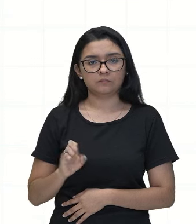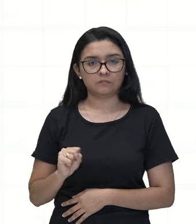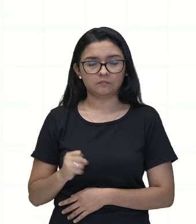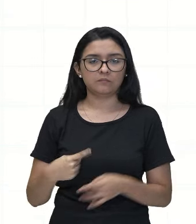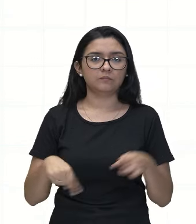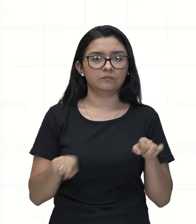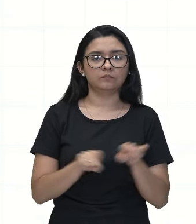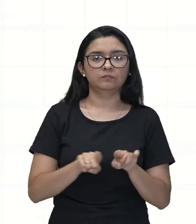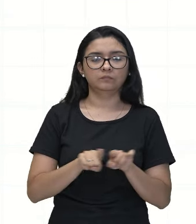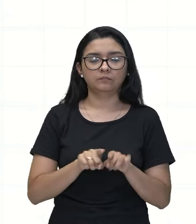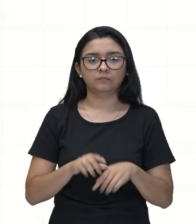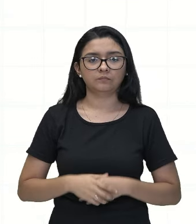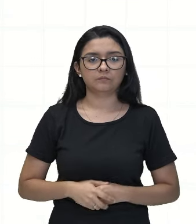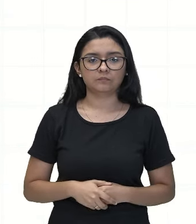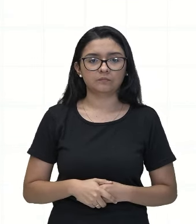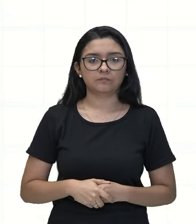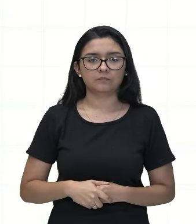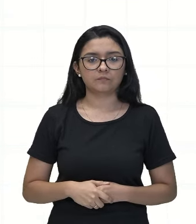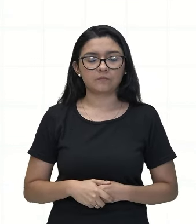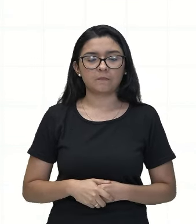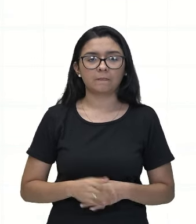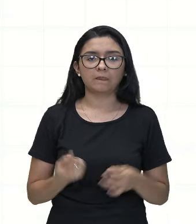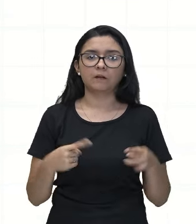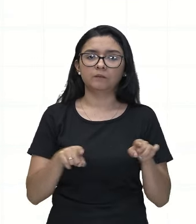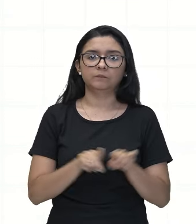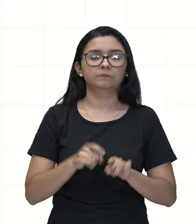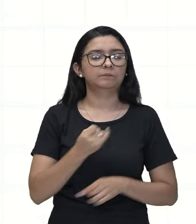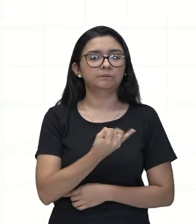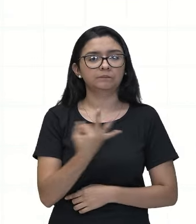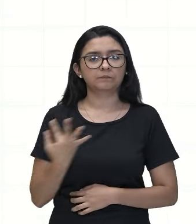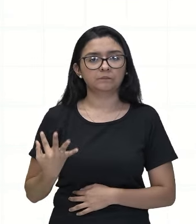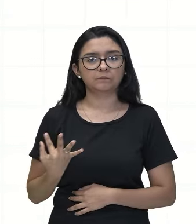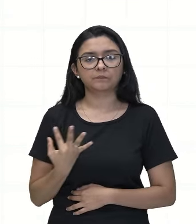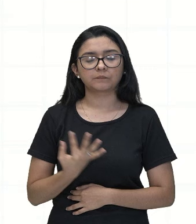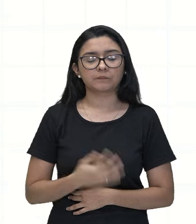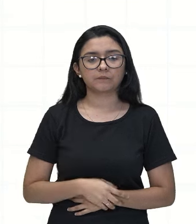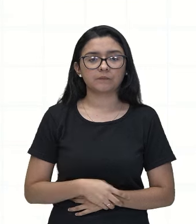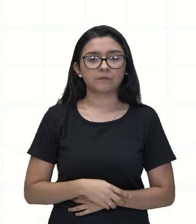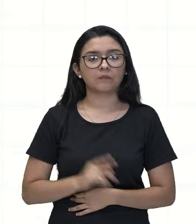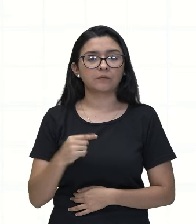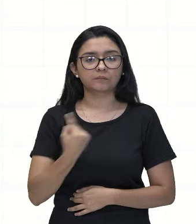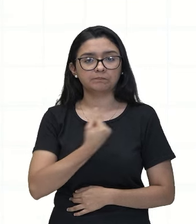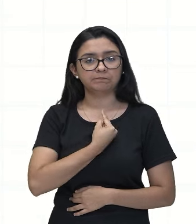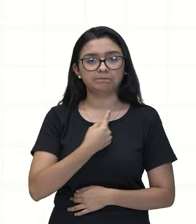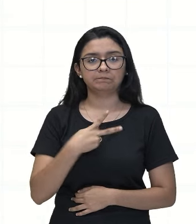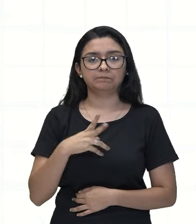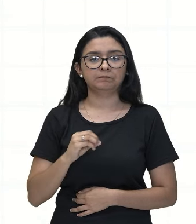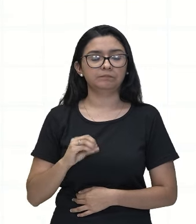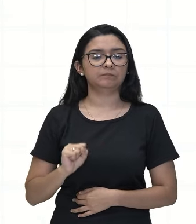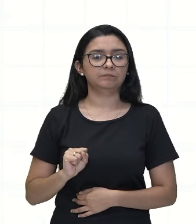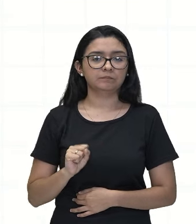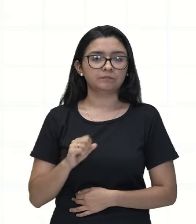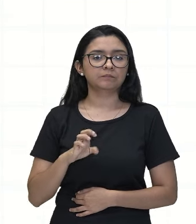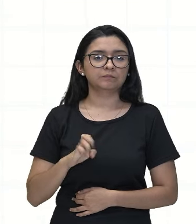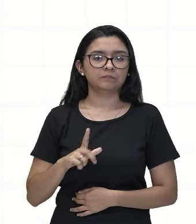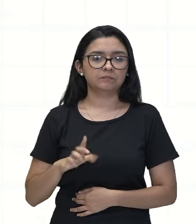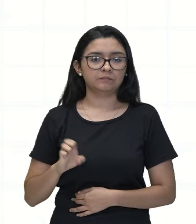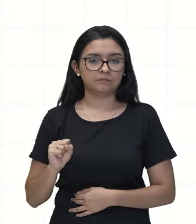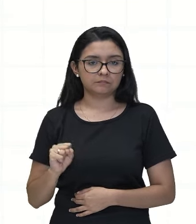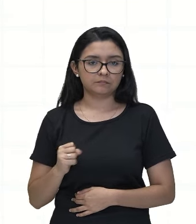ela né ou no plural e nós vós eles ou